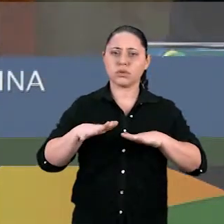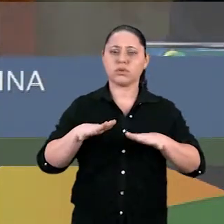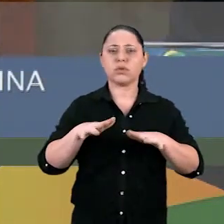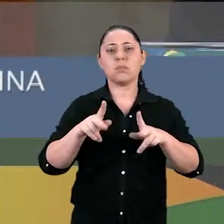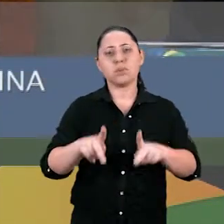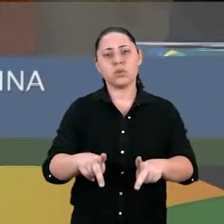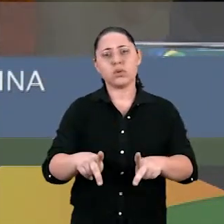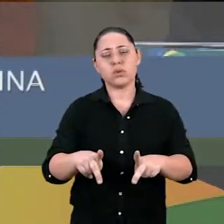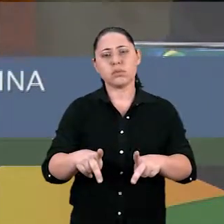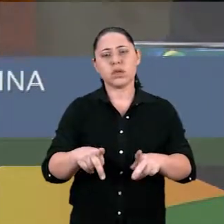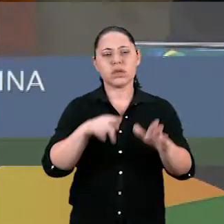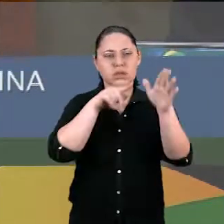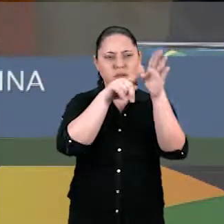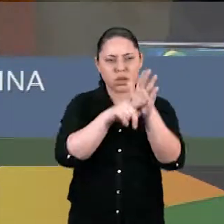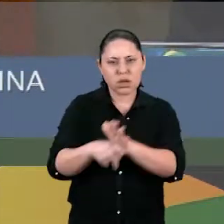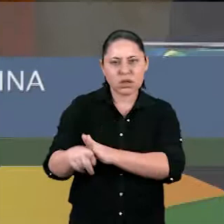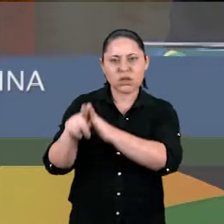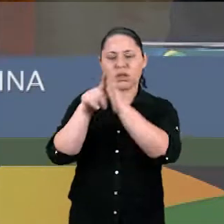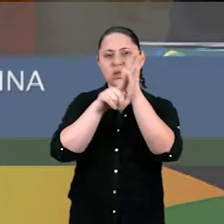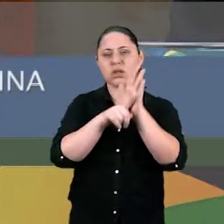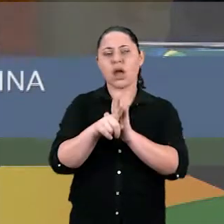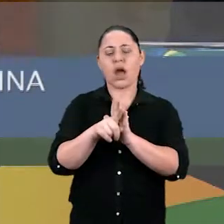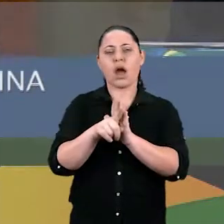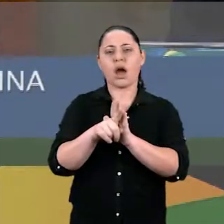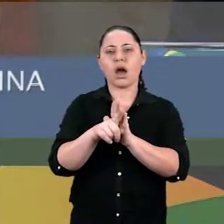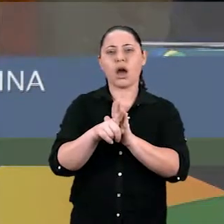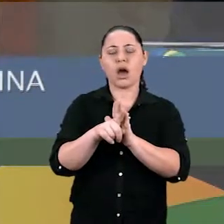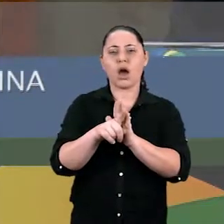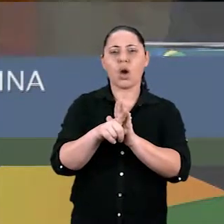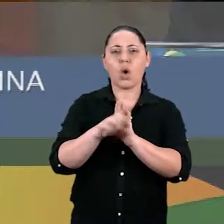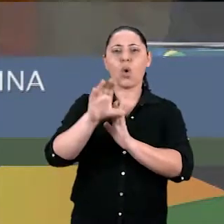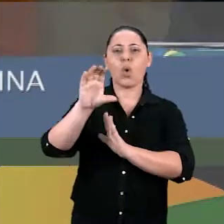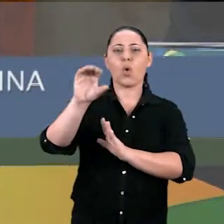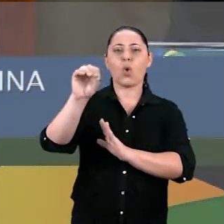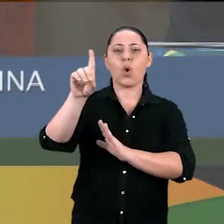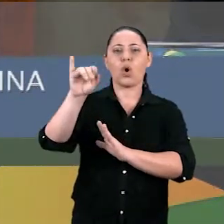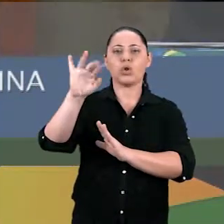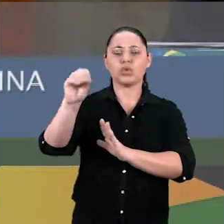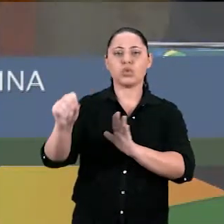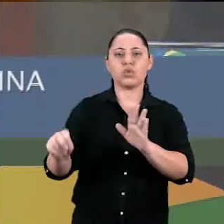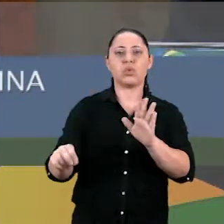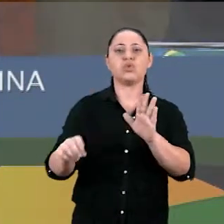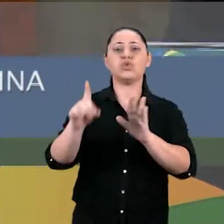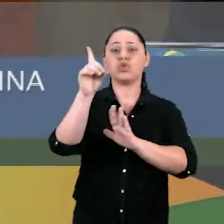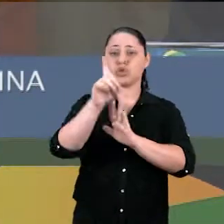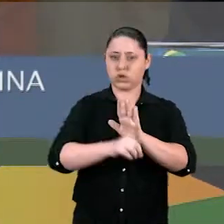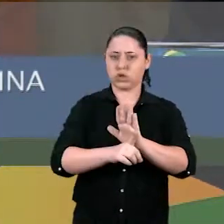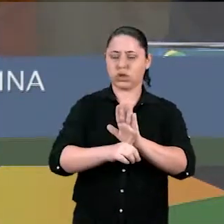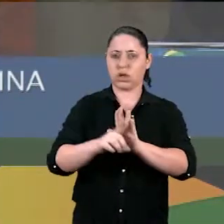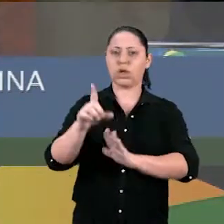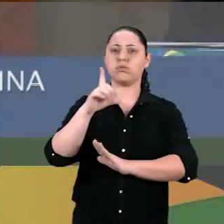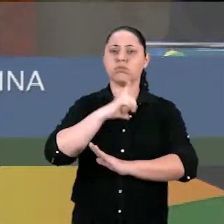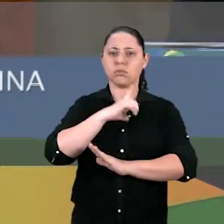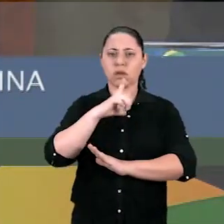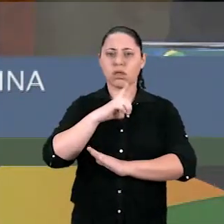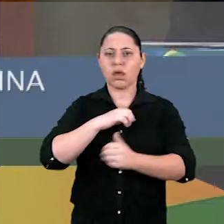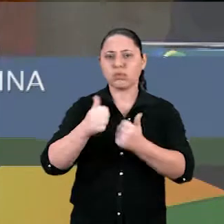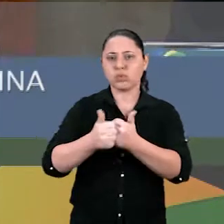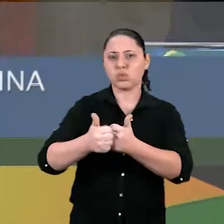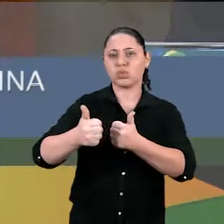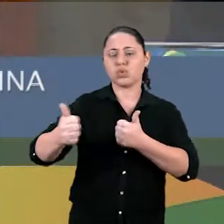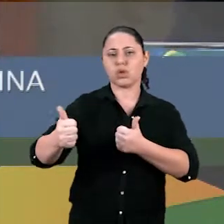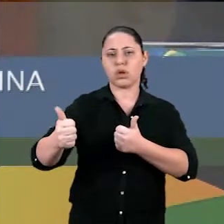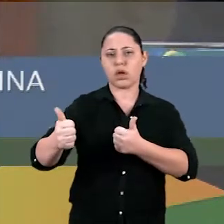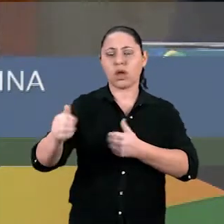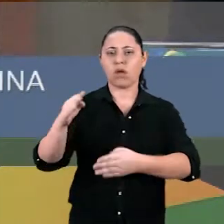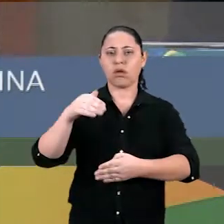públicas. E se nós analisarmos os códigos de direito constitucional processual que existem na América Latina e as leis de regência dos diferentes tribunais